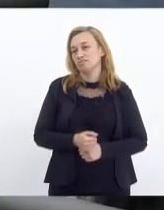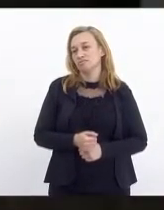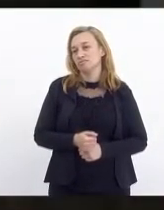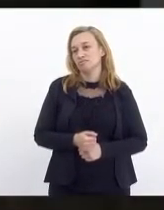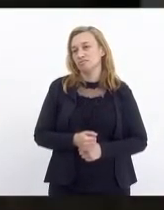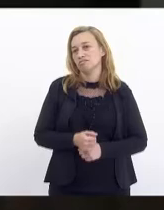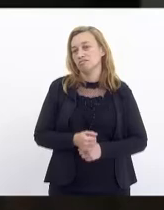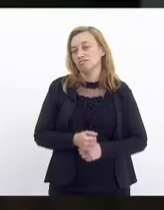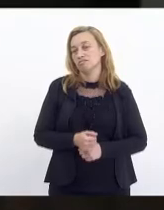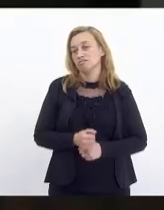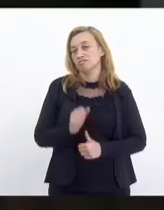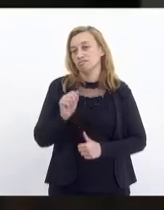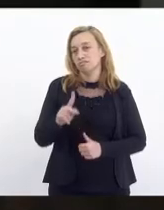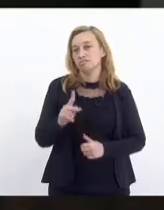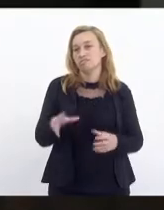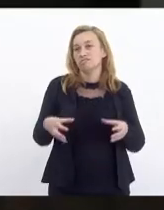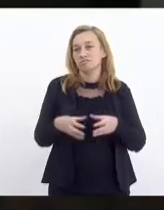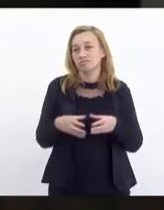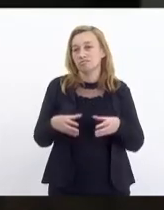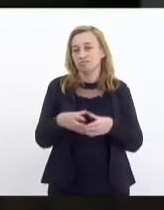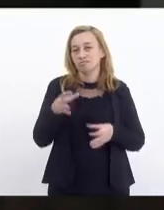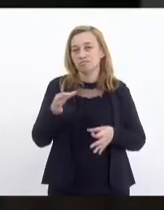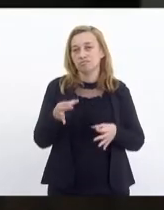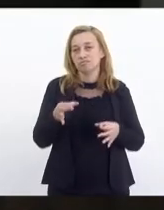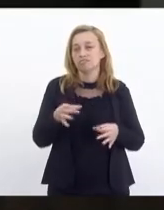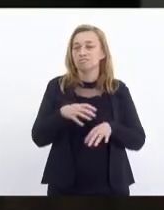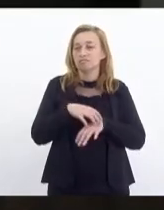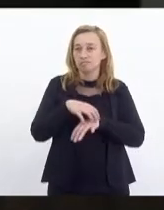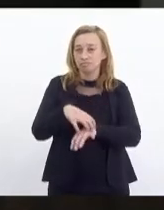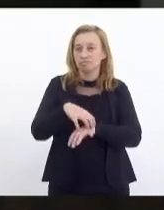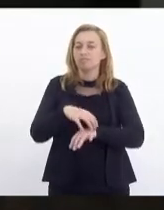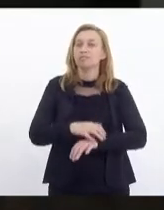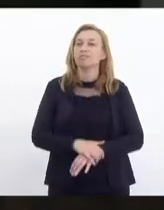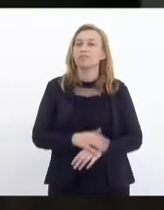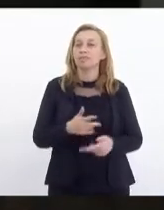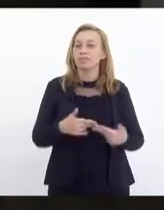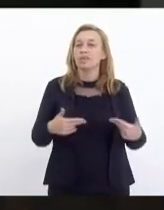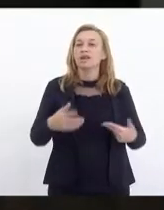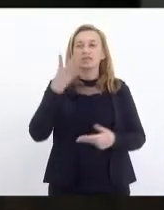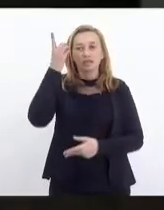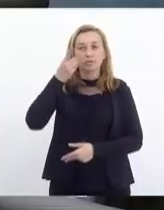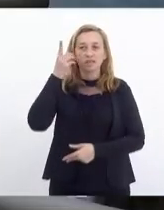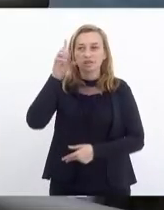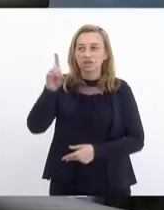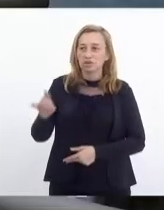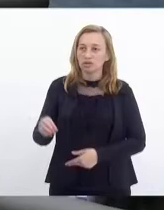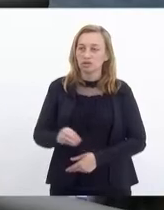Ok. Pela Comissão de Transportes, deputado Dionísio Lins.